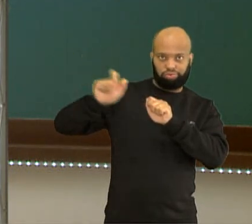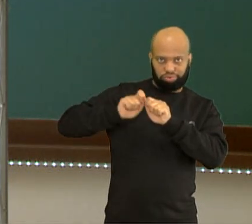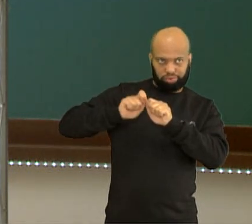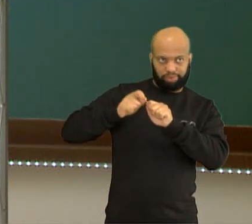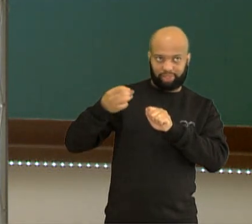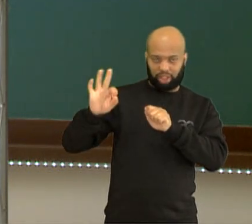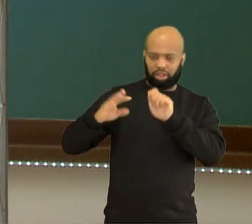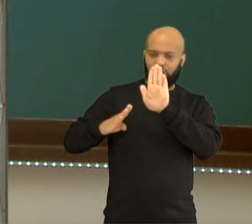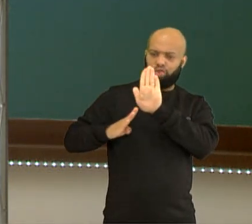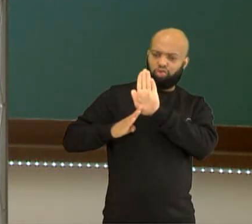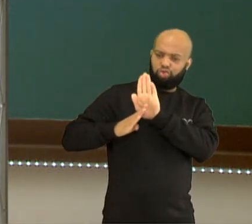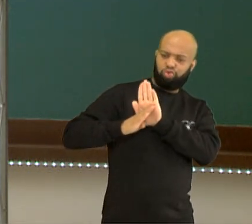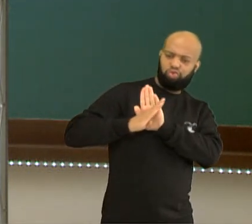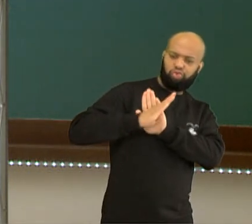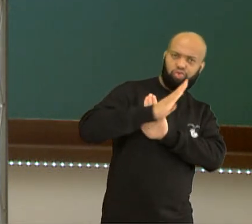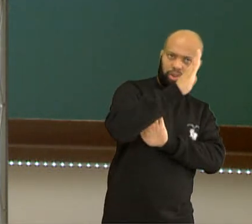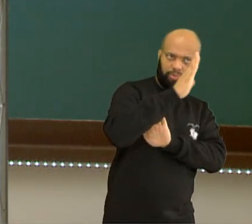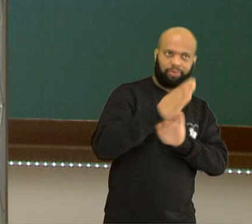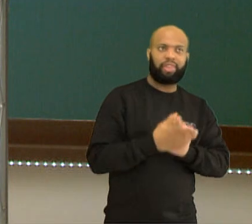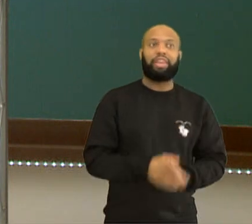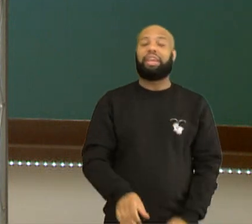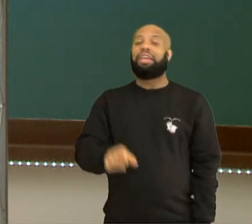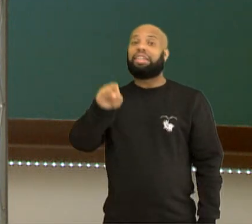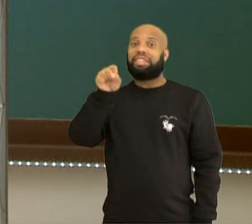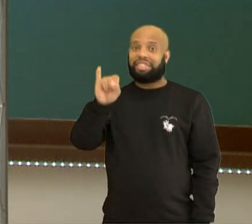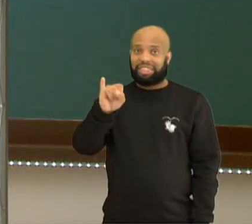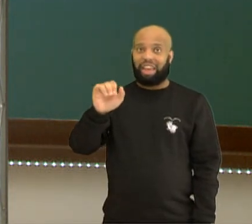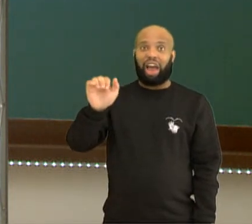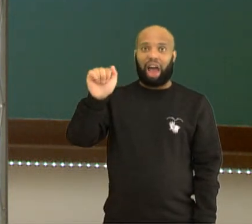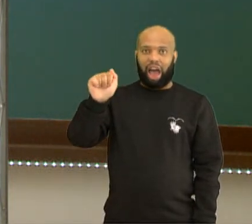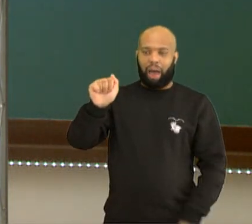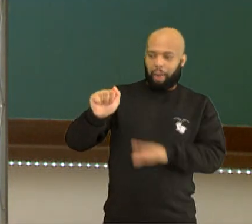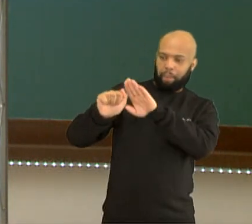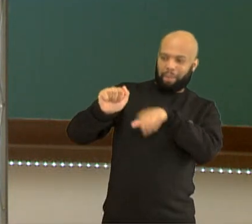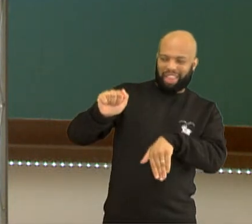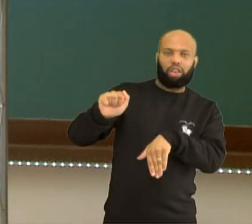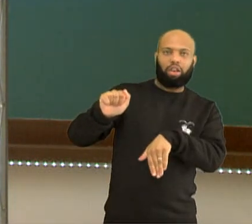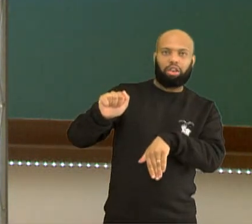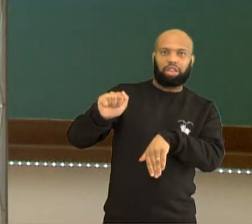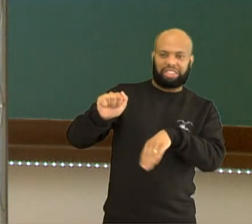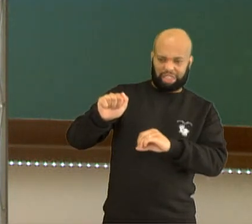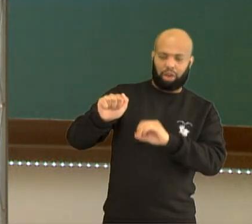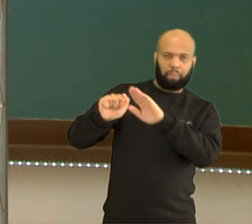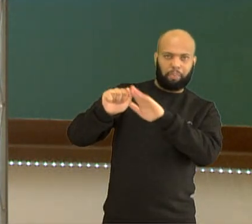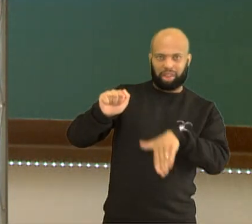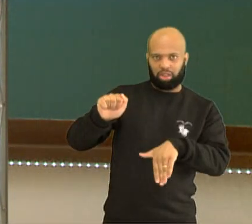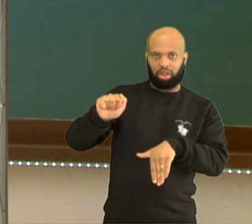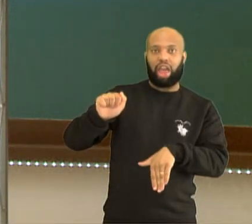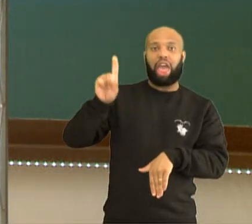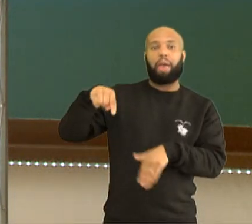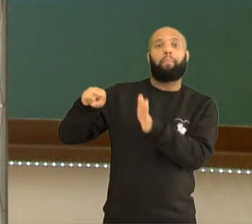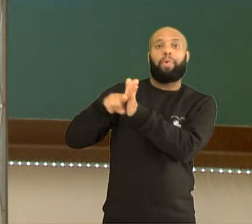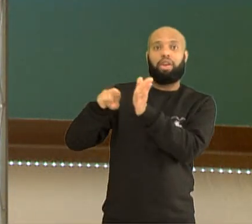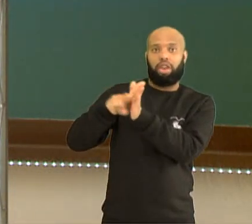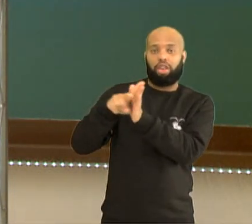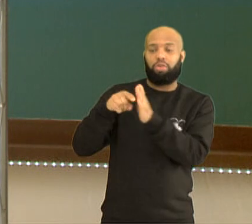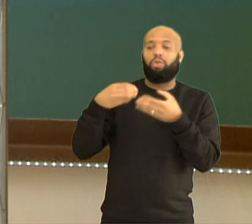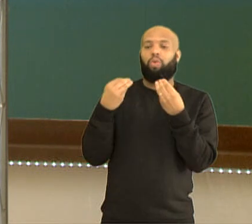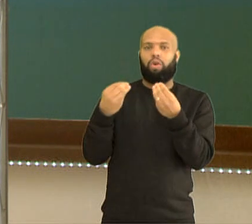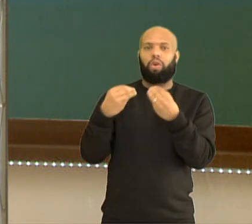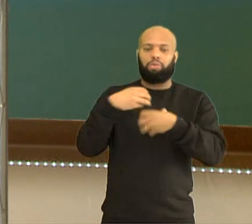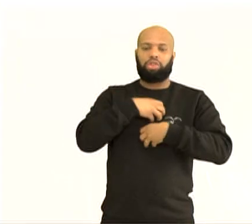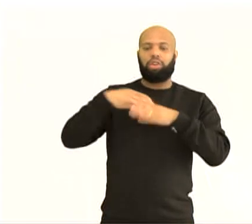bom? Vai crescer, né? E se o A for menor do que zero, nós temos ali uma reta decrescente, né? Ou seja, conforme